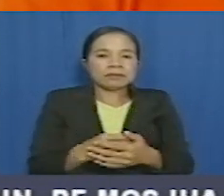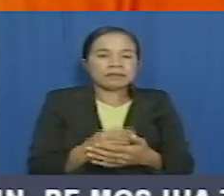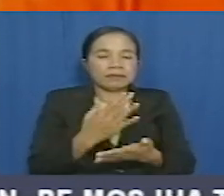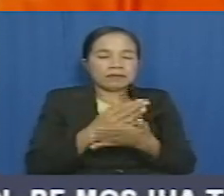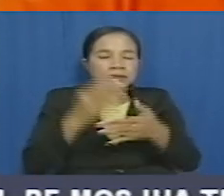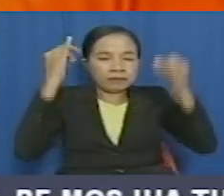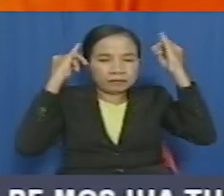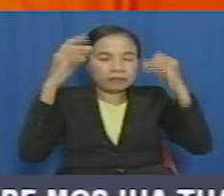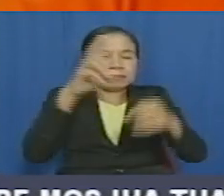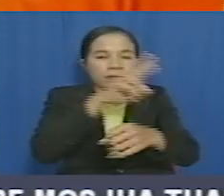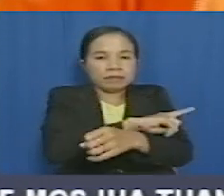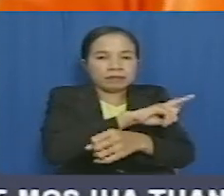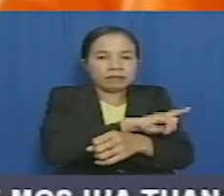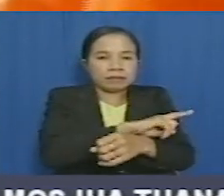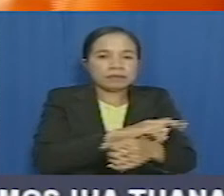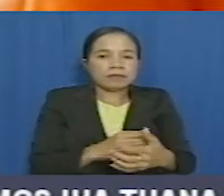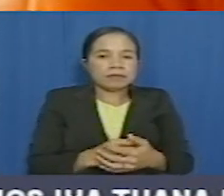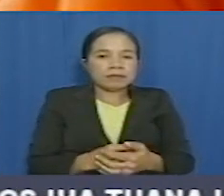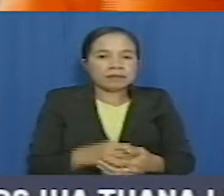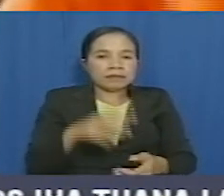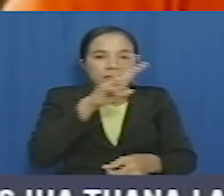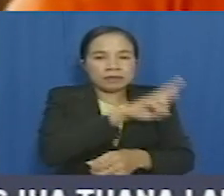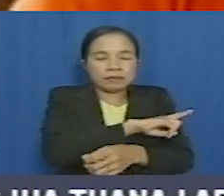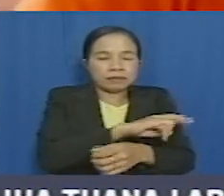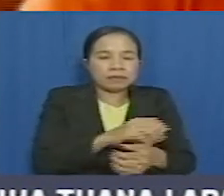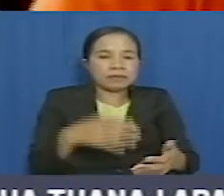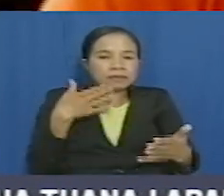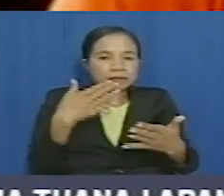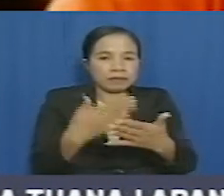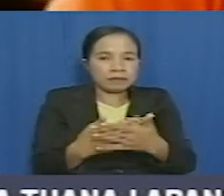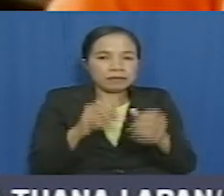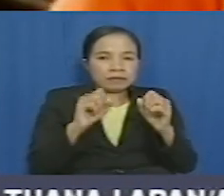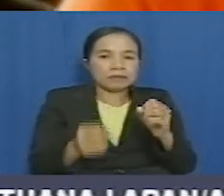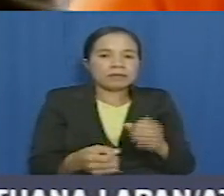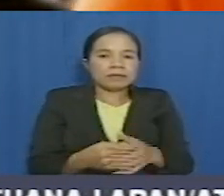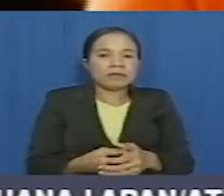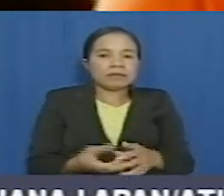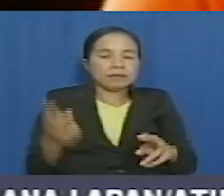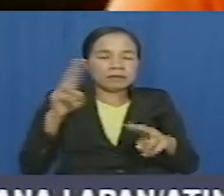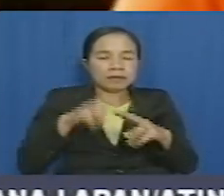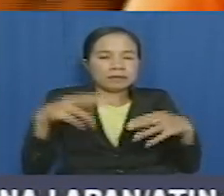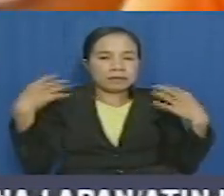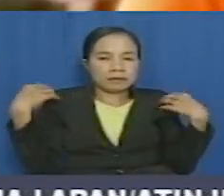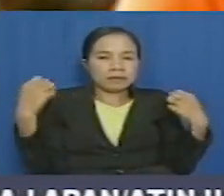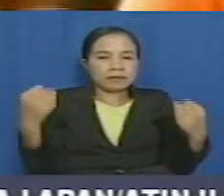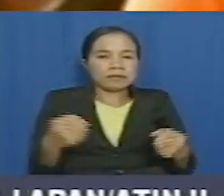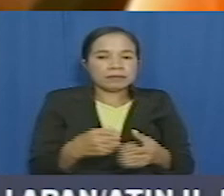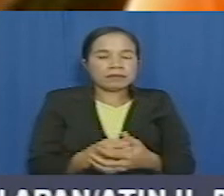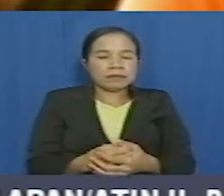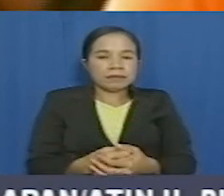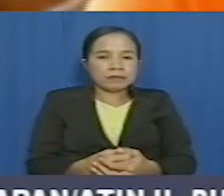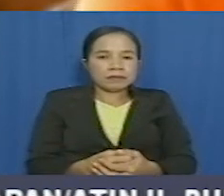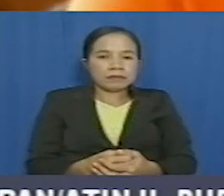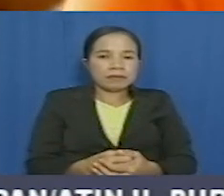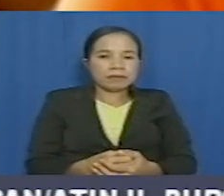a vacina. Vacina é uma coisa única. Socorro bem isso para onde vai. Bem, assim isso se vê. Moras bem. Tareca, moras, que desistiu